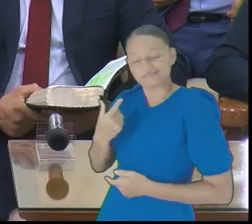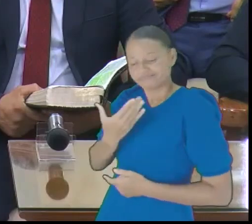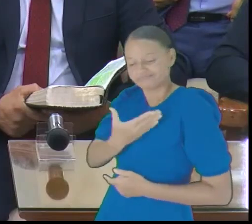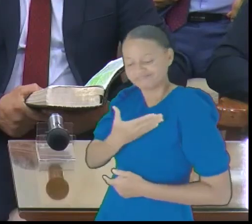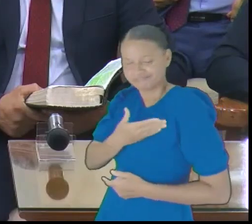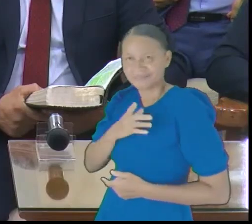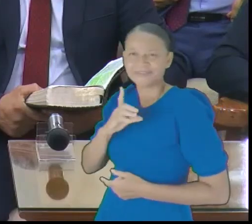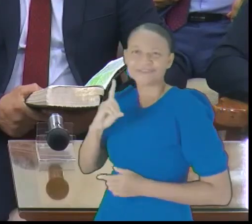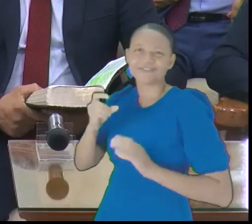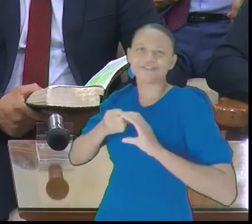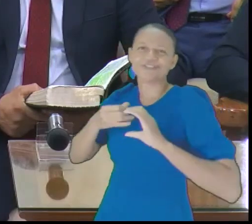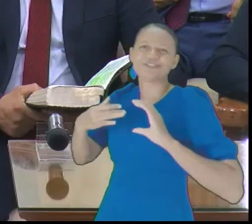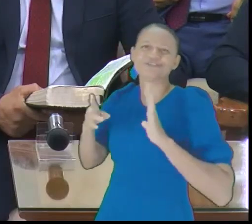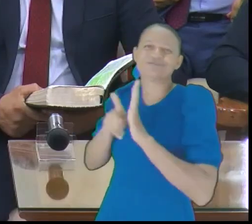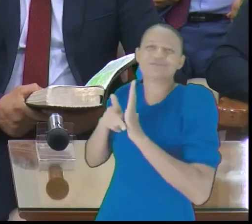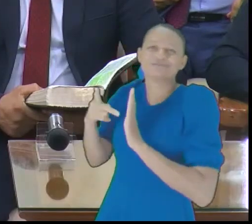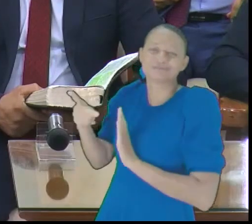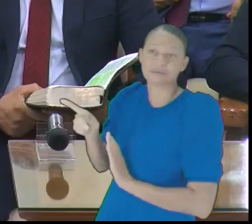da verdade,